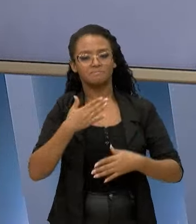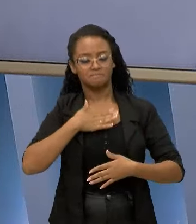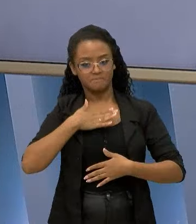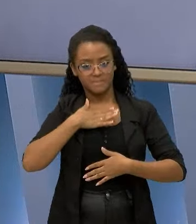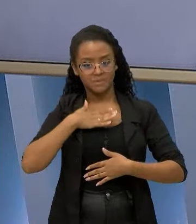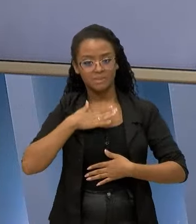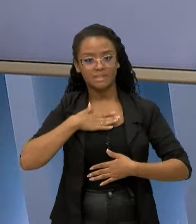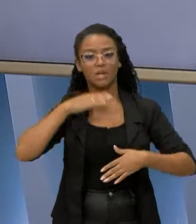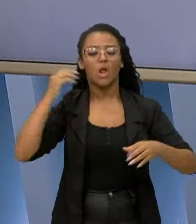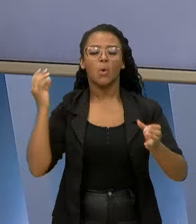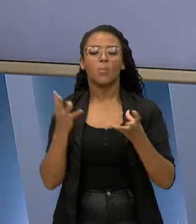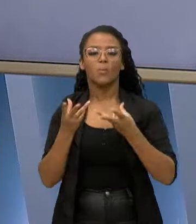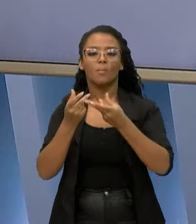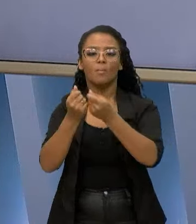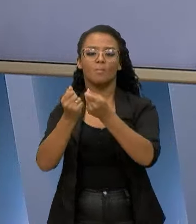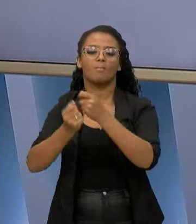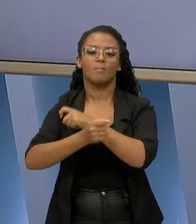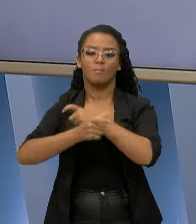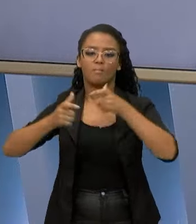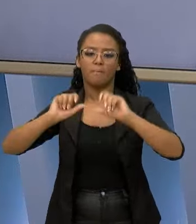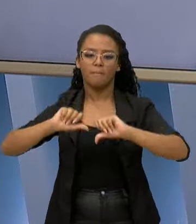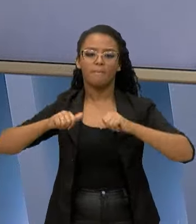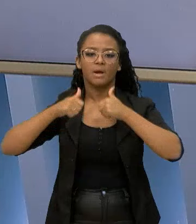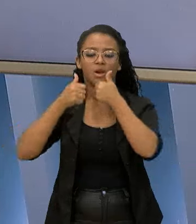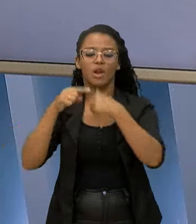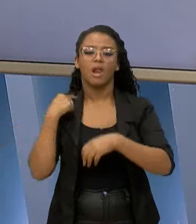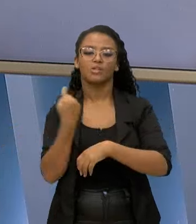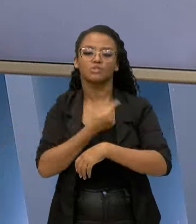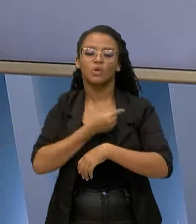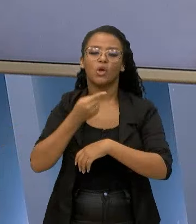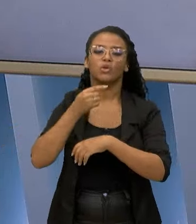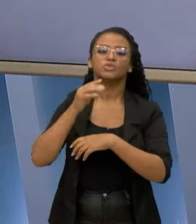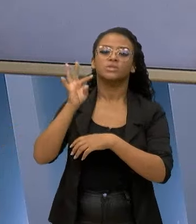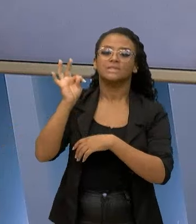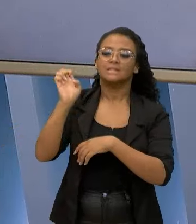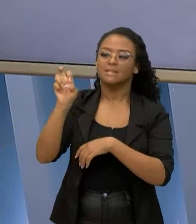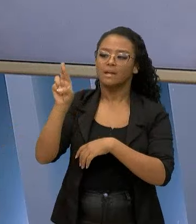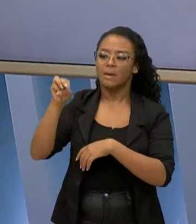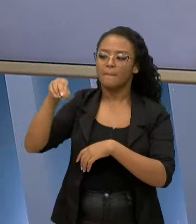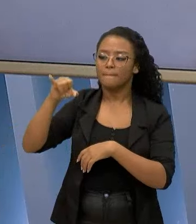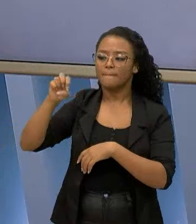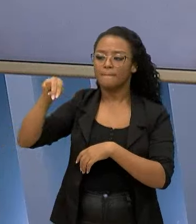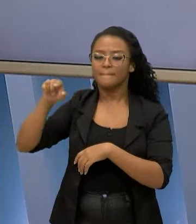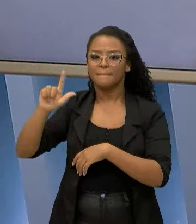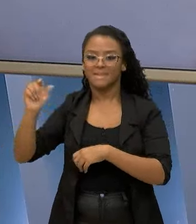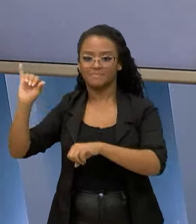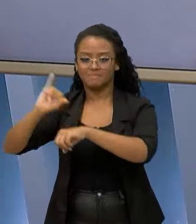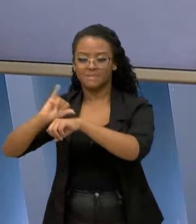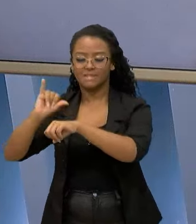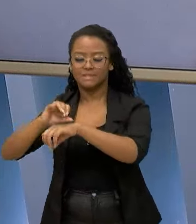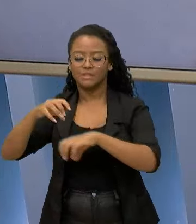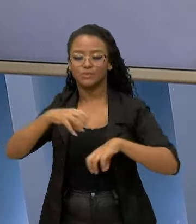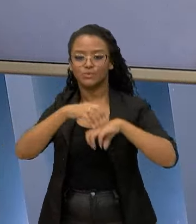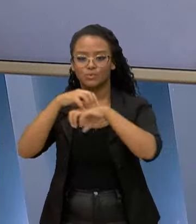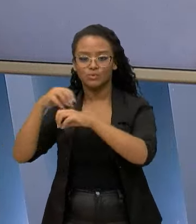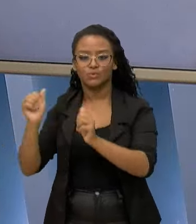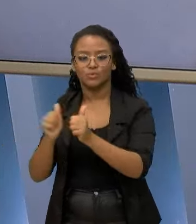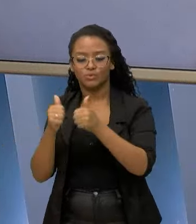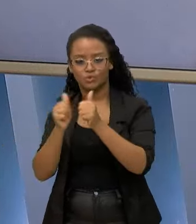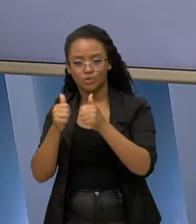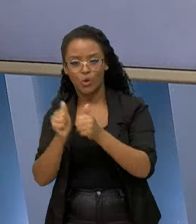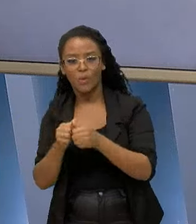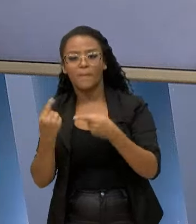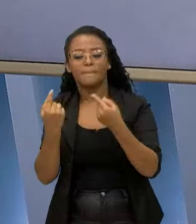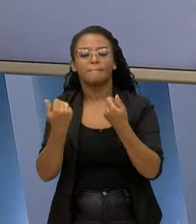novos corredores, aumentar e melhorar os nossos terminais. Nós precisamos de ter passe livre, busão de graça,